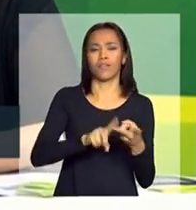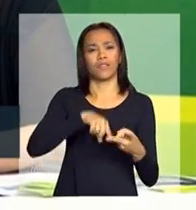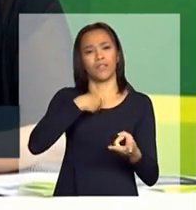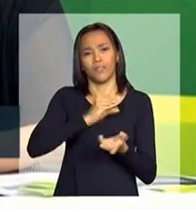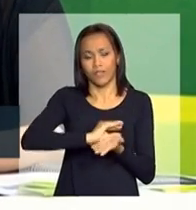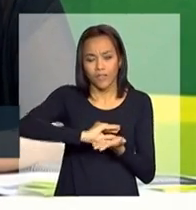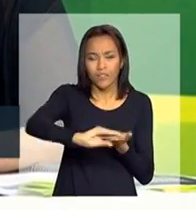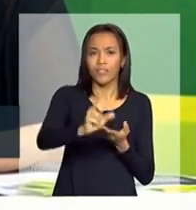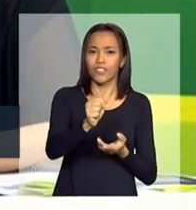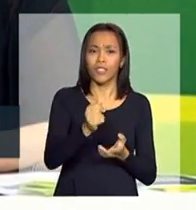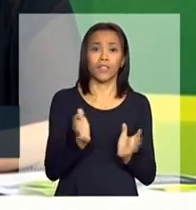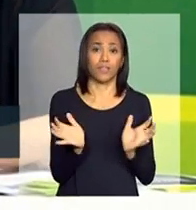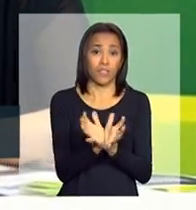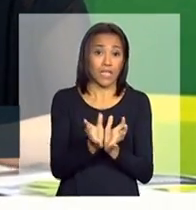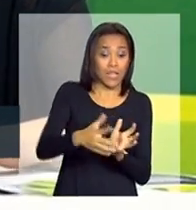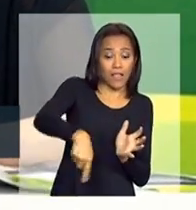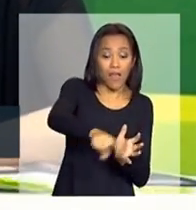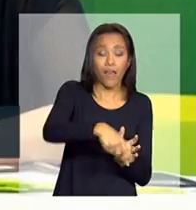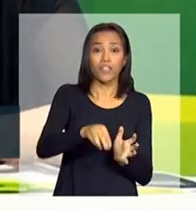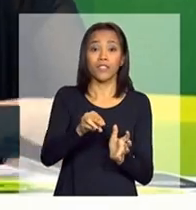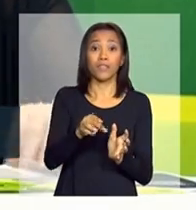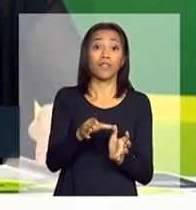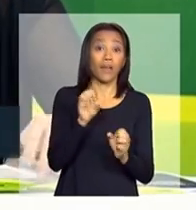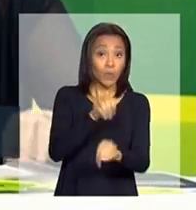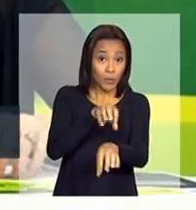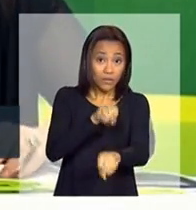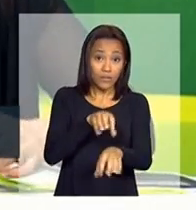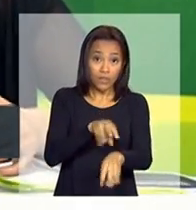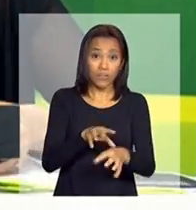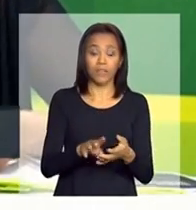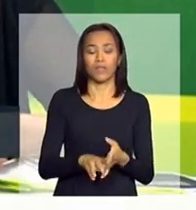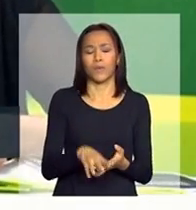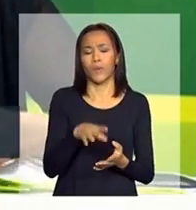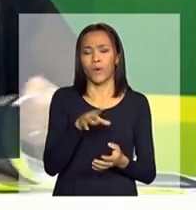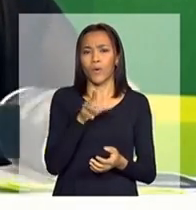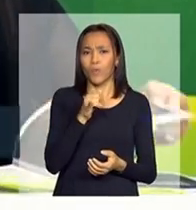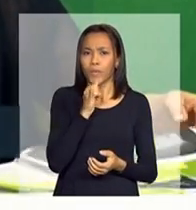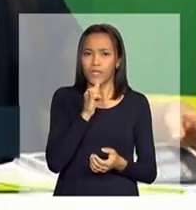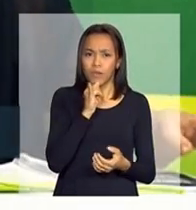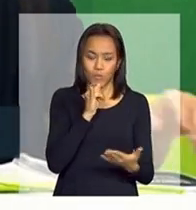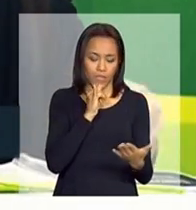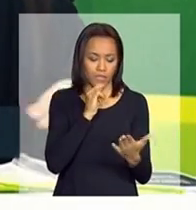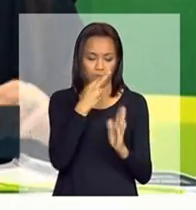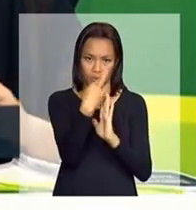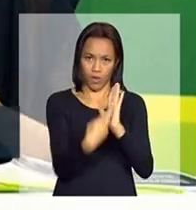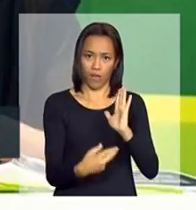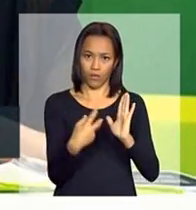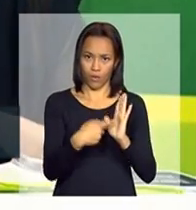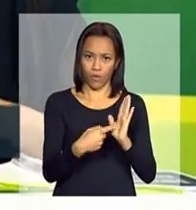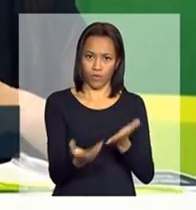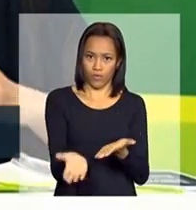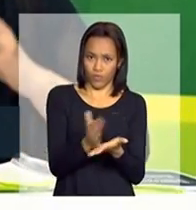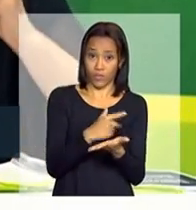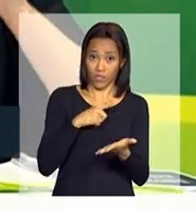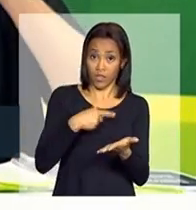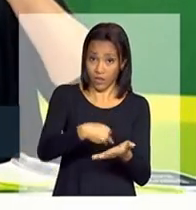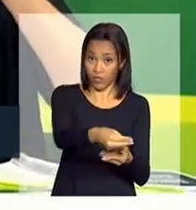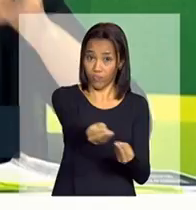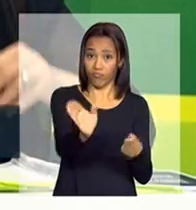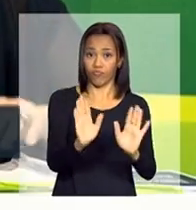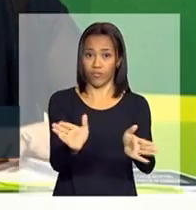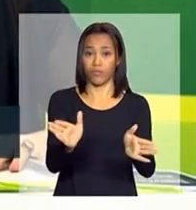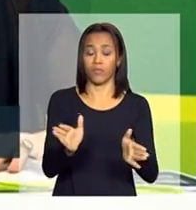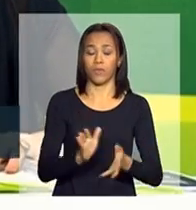área de educação é citado eh pegar um dos exemplos aqui na página não sei se tem o relatório